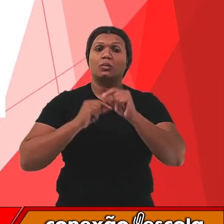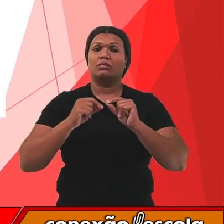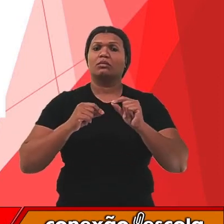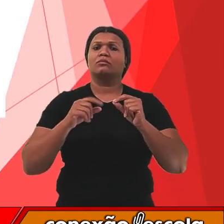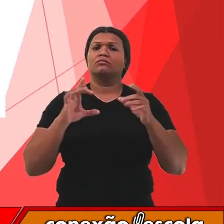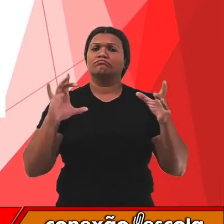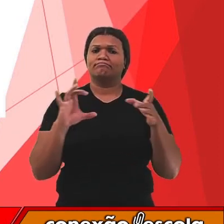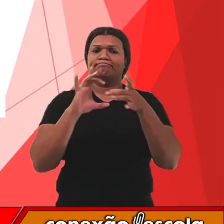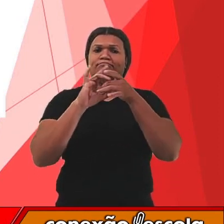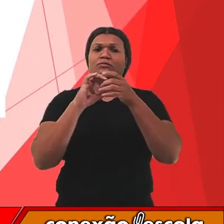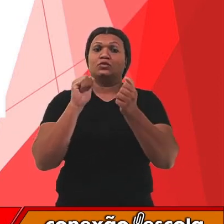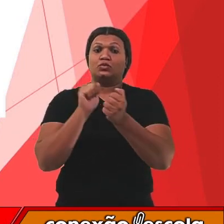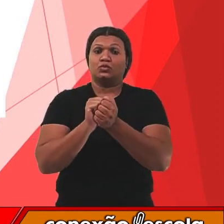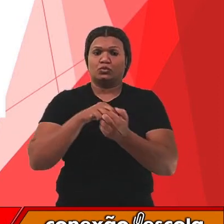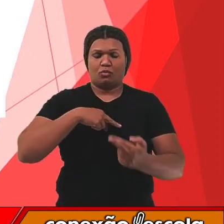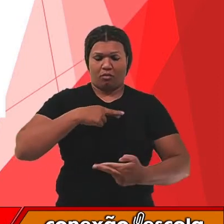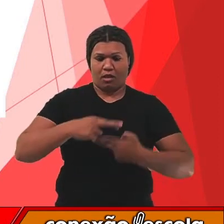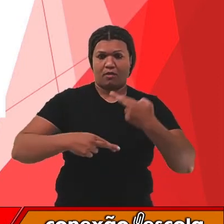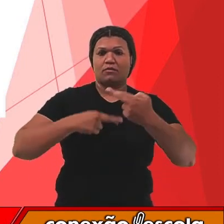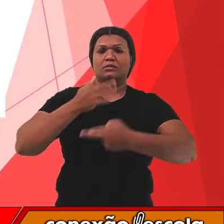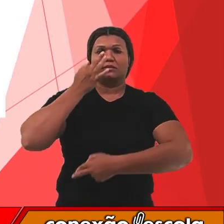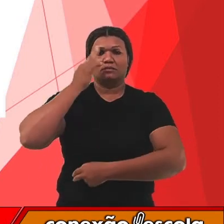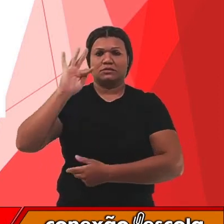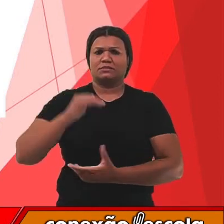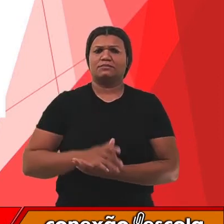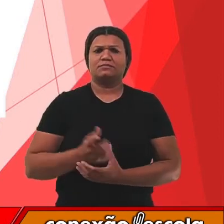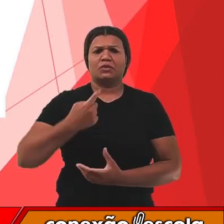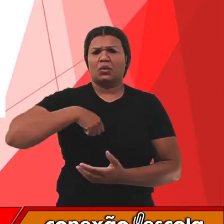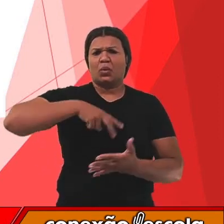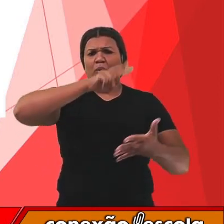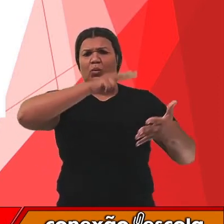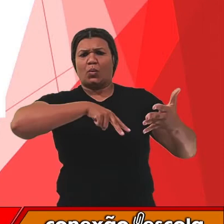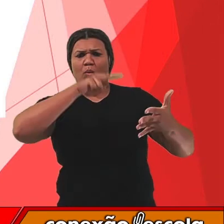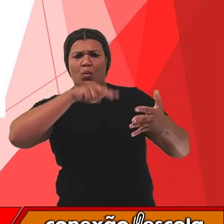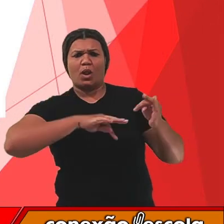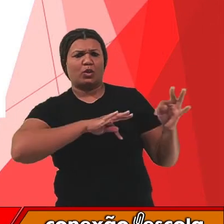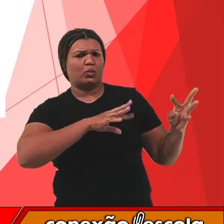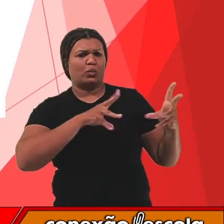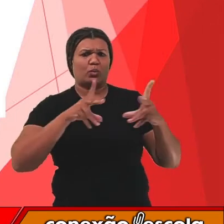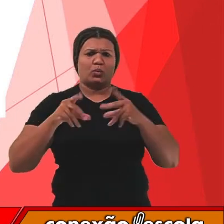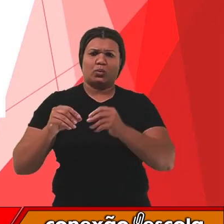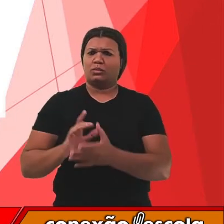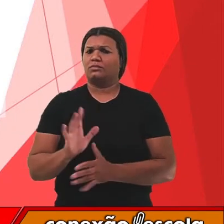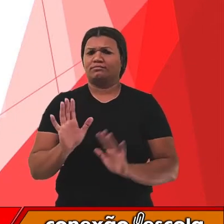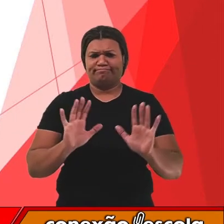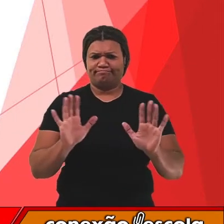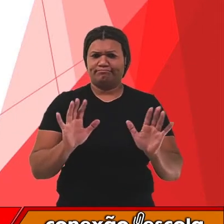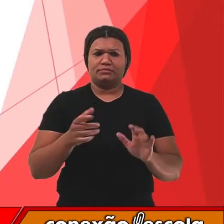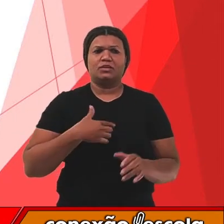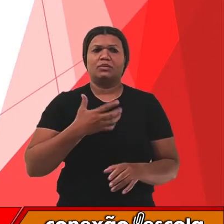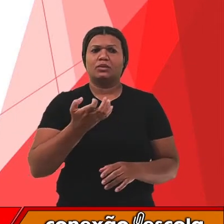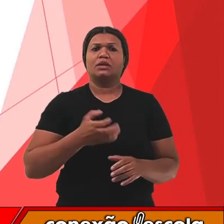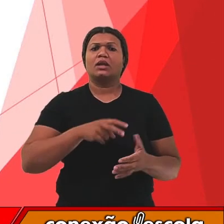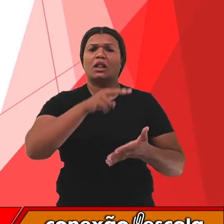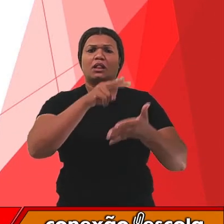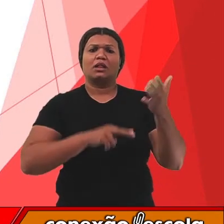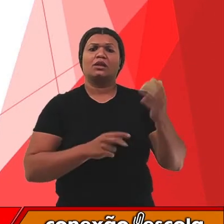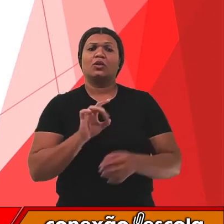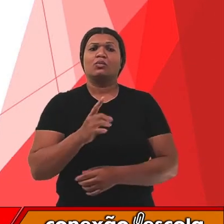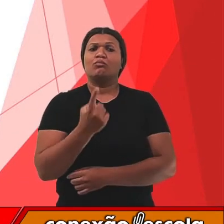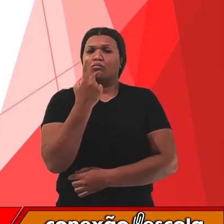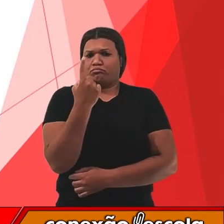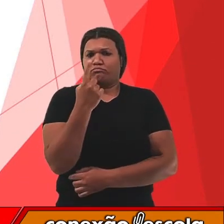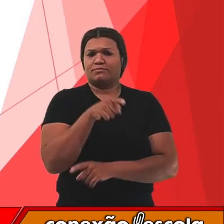com a Revolução Francesa. Nós não leremos todos os tópicos, eu gostaria de ler um tópico para